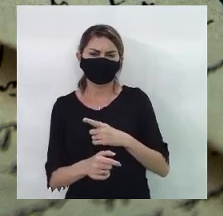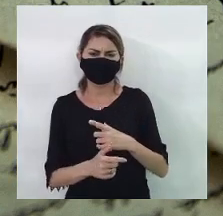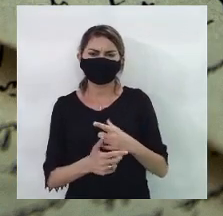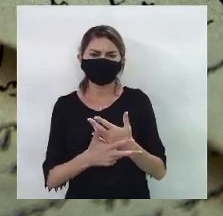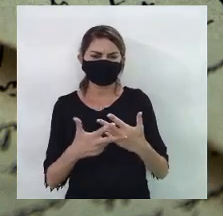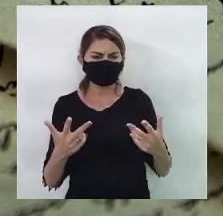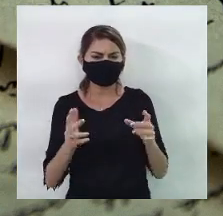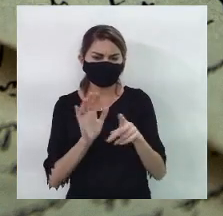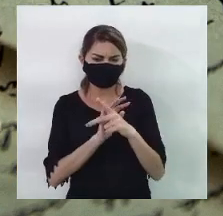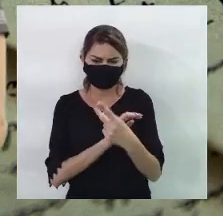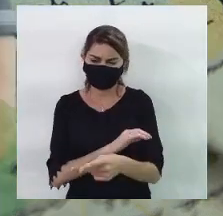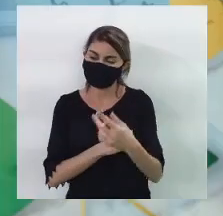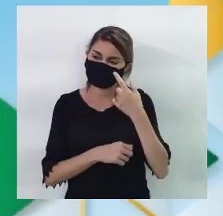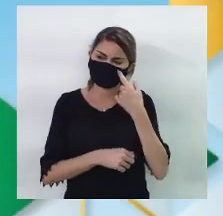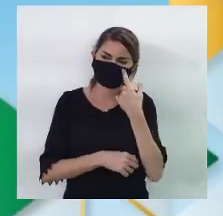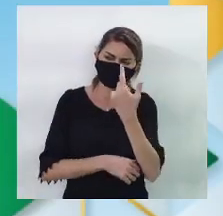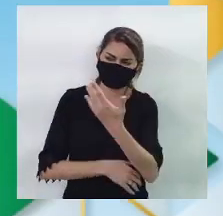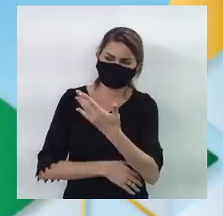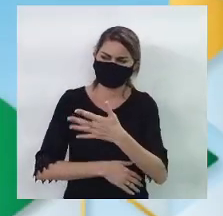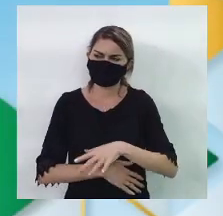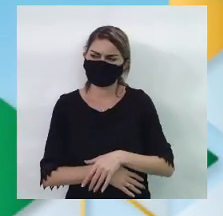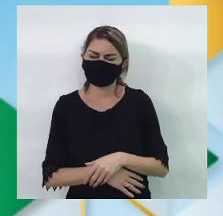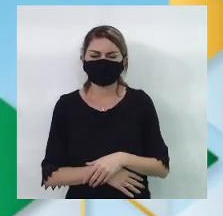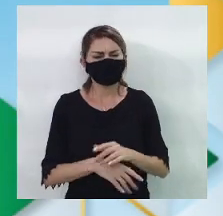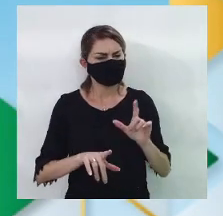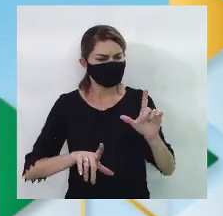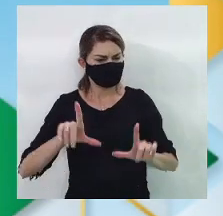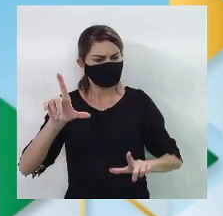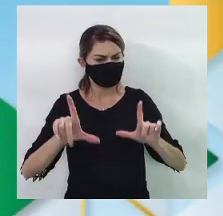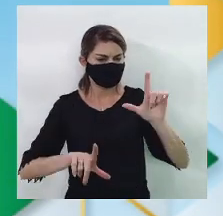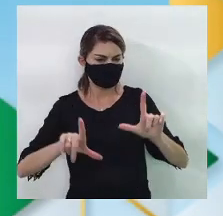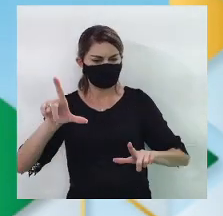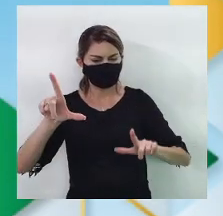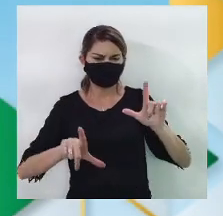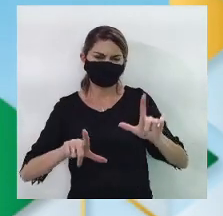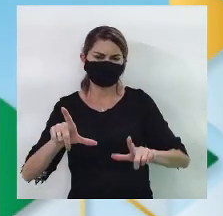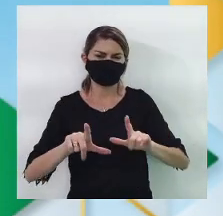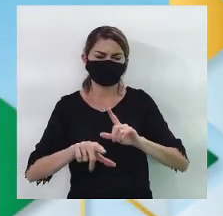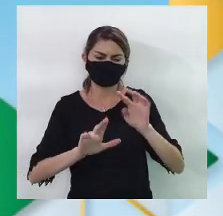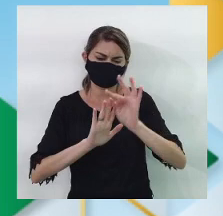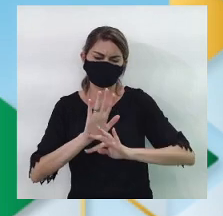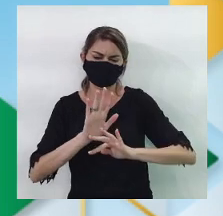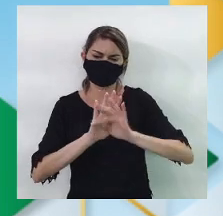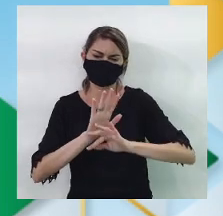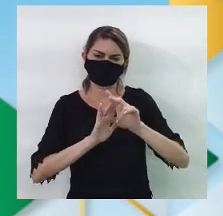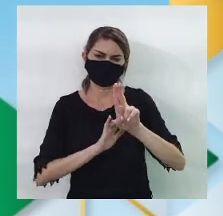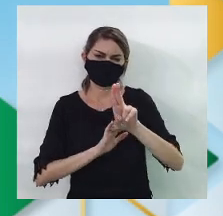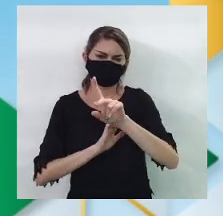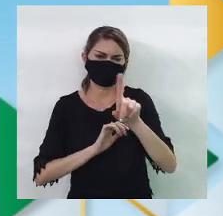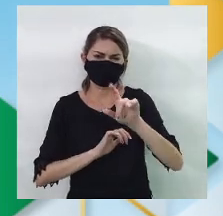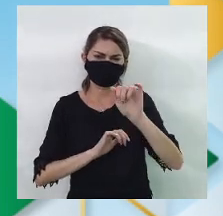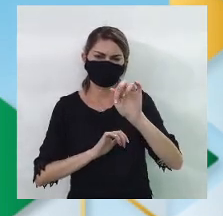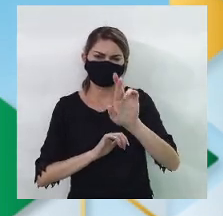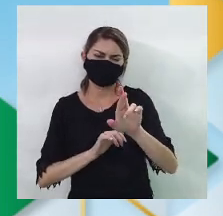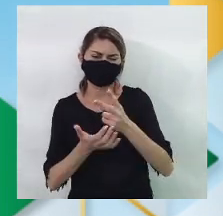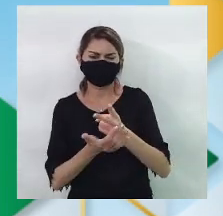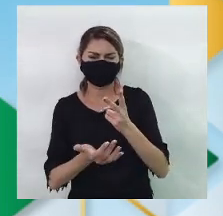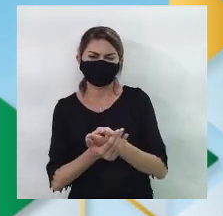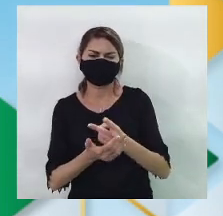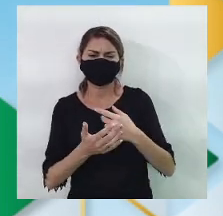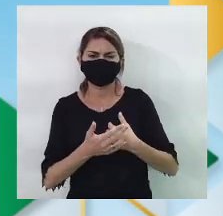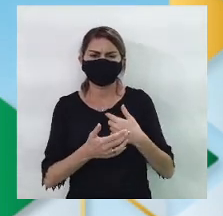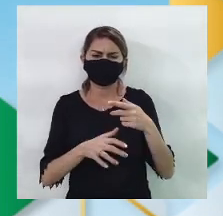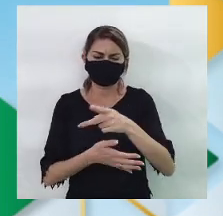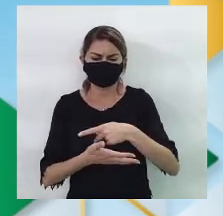algo específico, né? Vamos ver na tela. Na tela nós temos aí o texto de Luzilá, como sempre, é